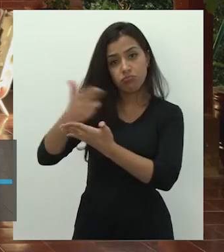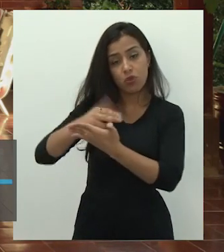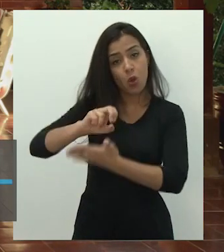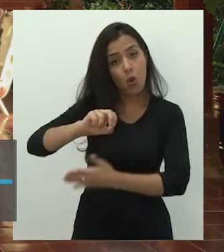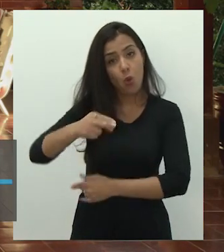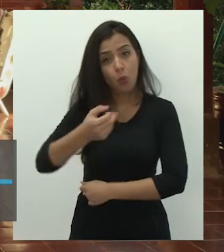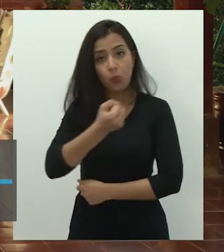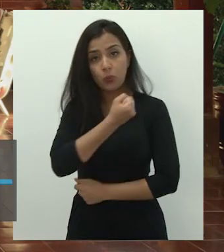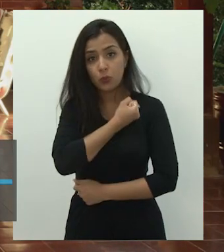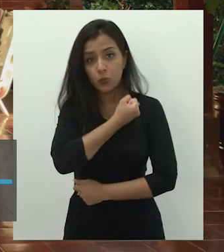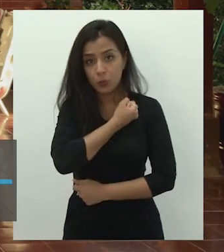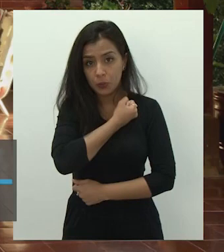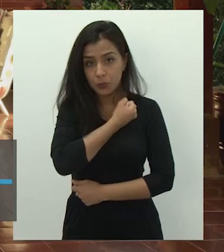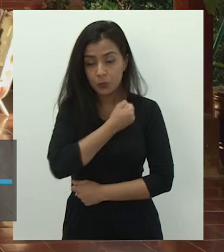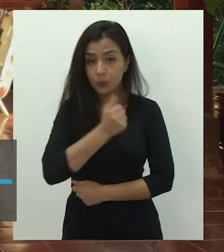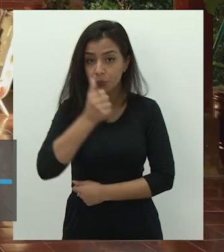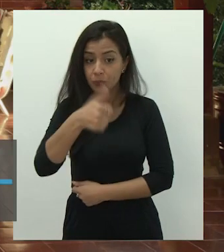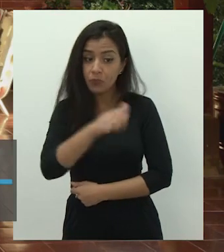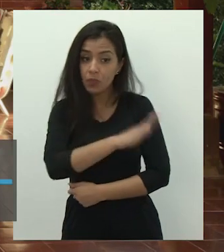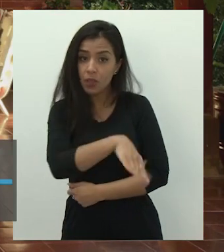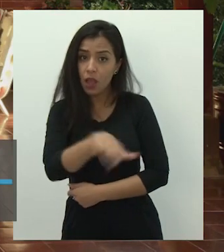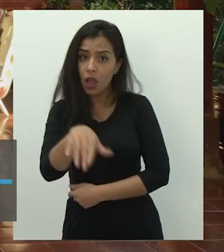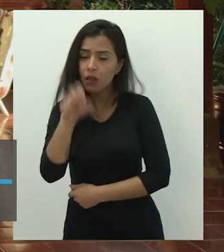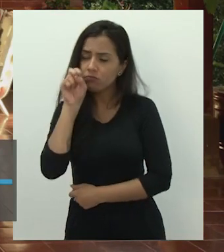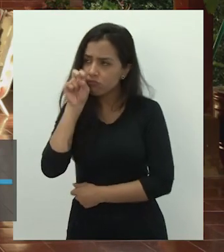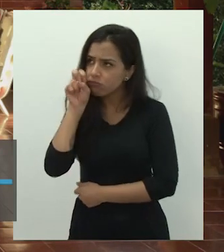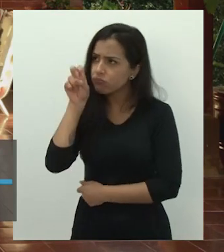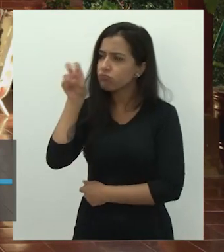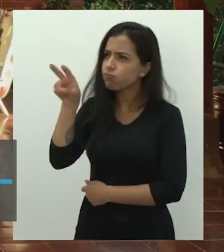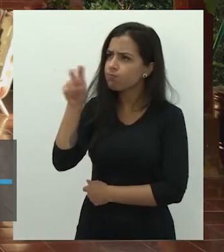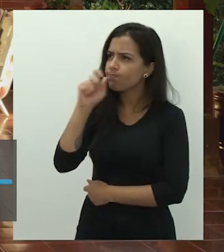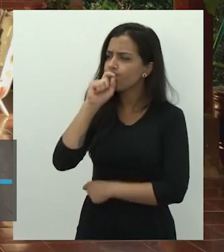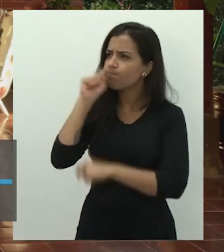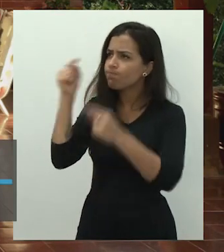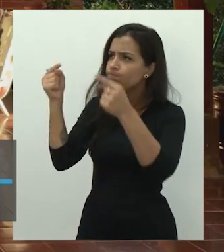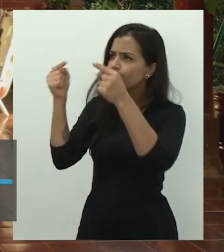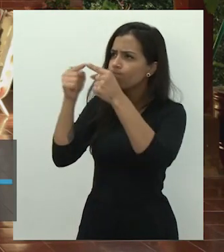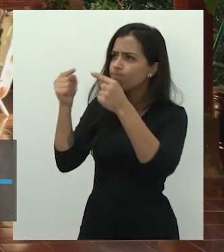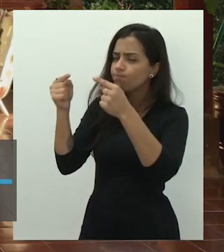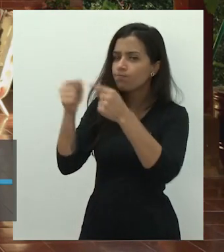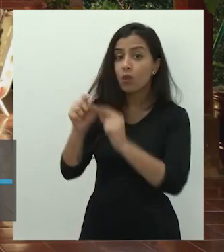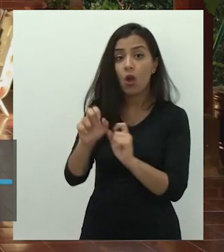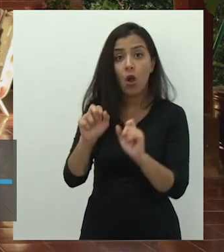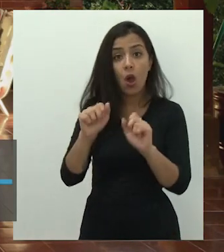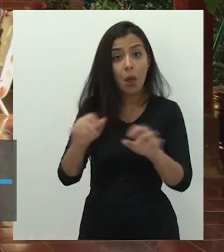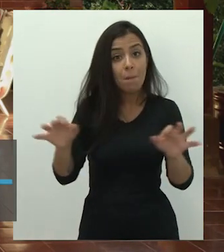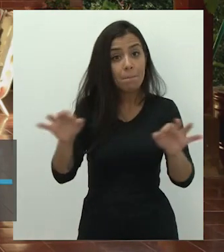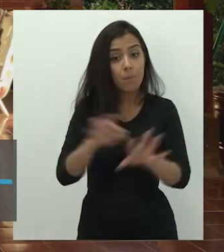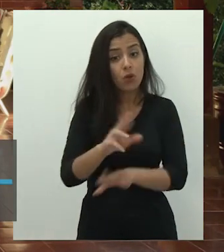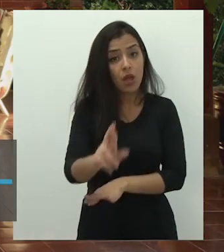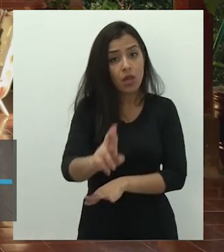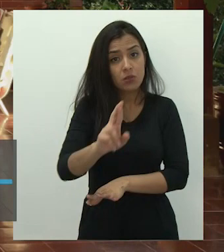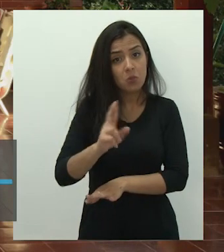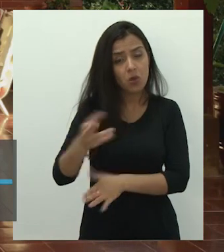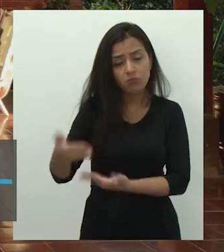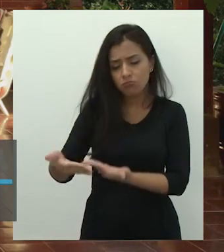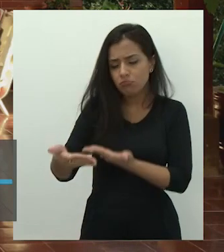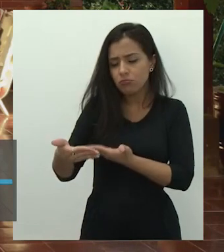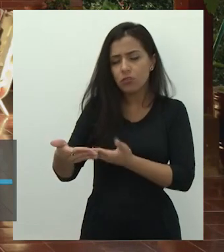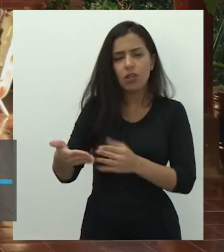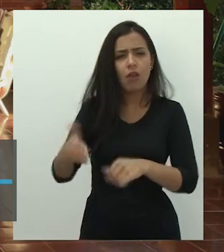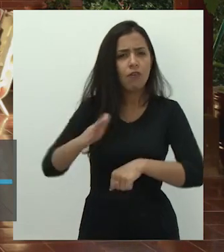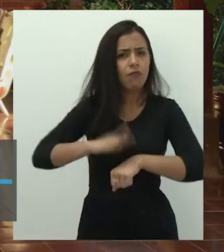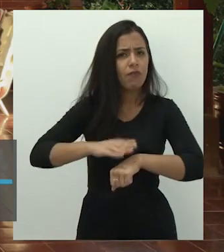crianças completam. E o que a gente faz com as respostas? Se a gente